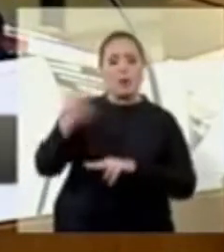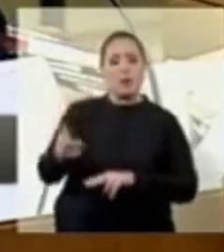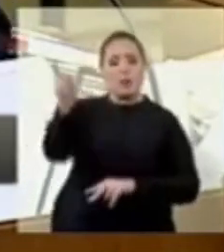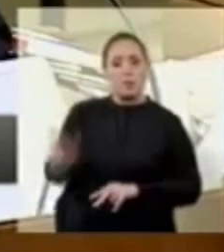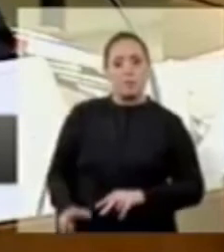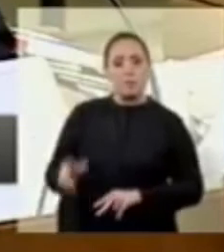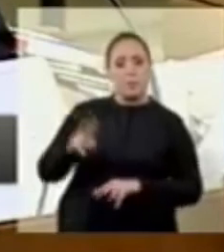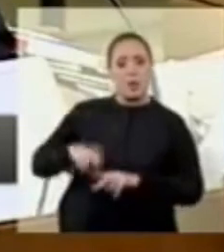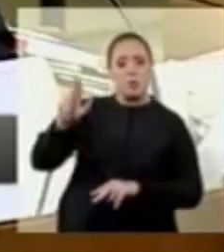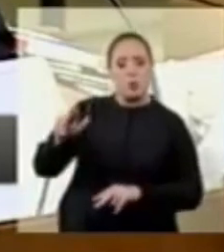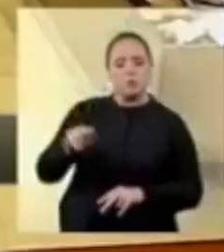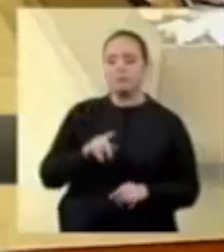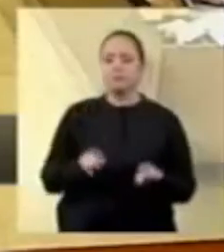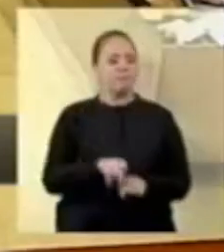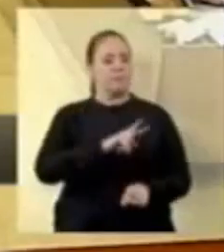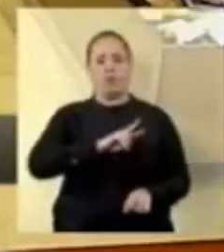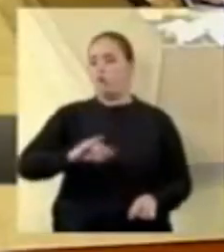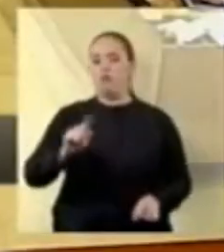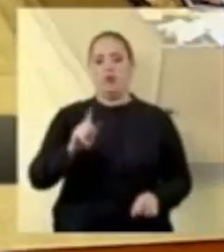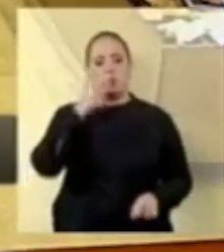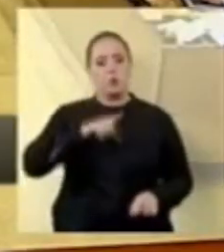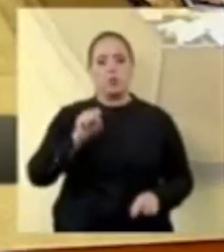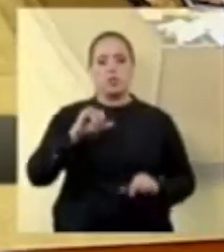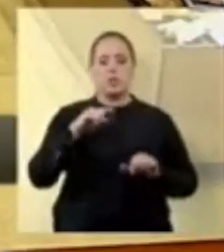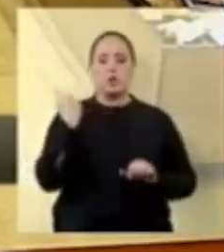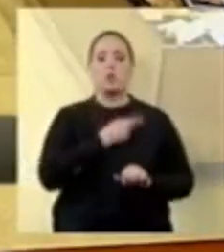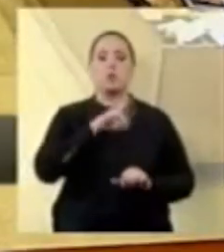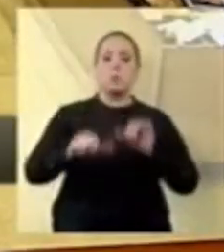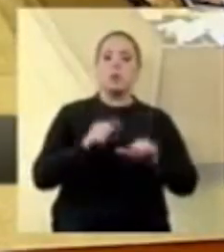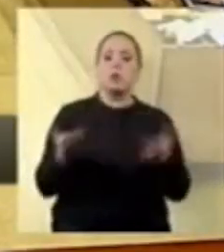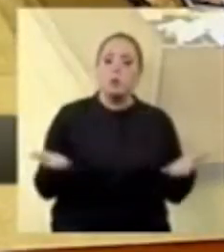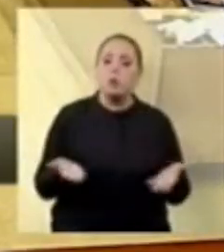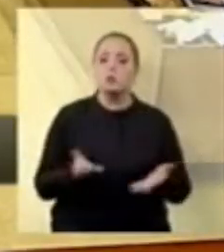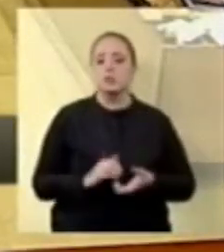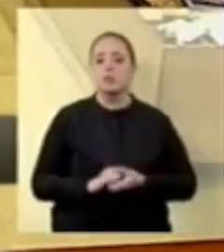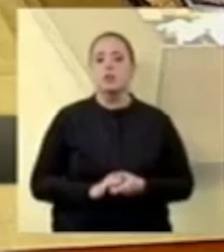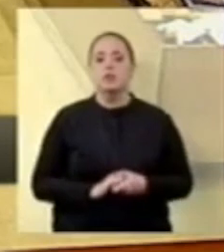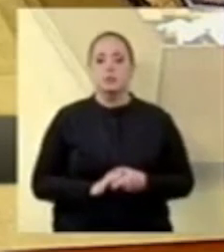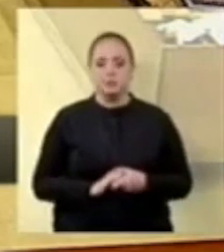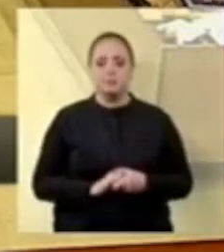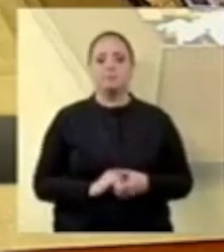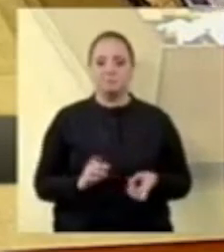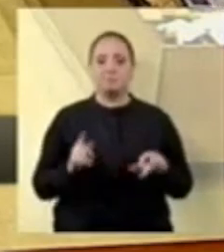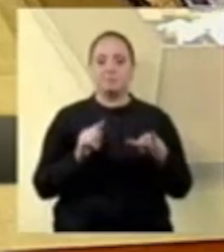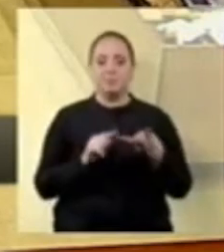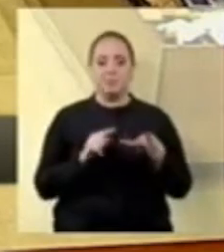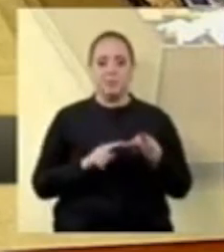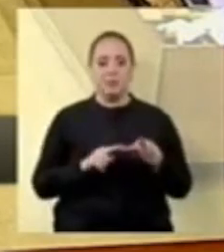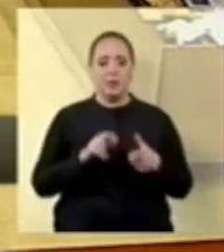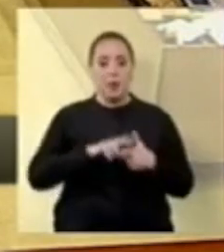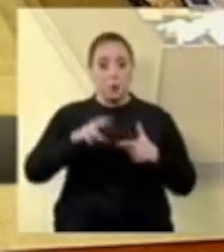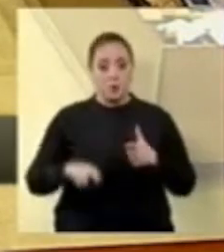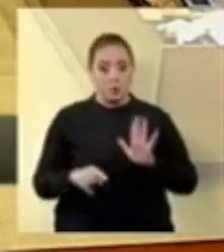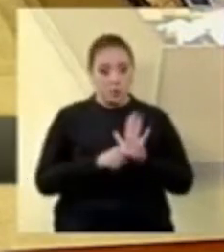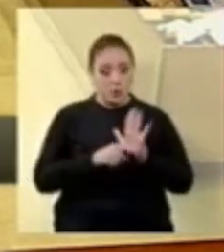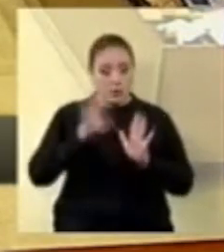se conseguir se nós mudarmos isso hoje e em terceiro lugar a consequência negativa da